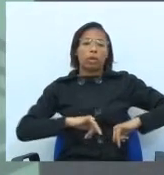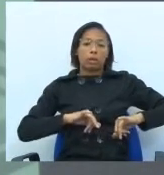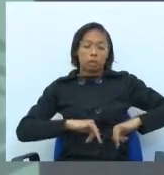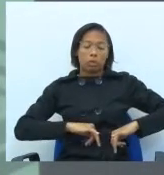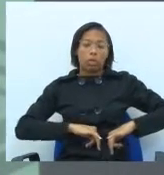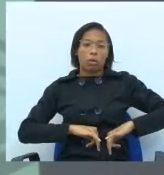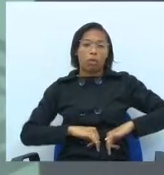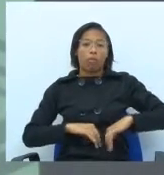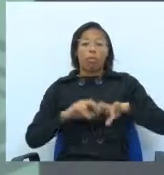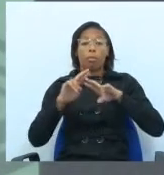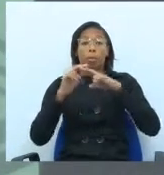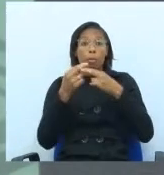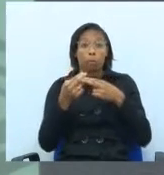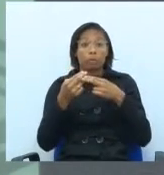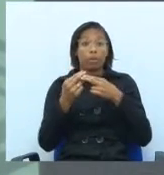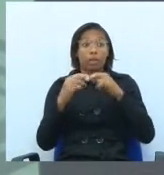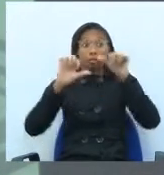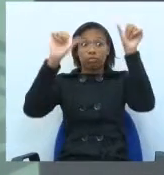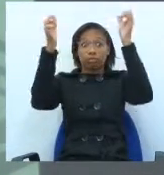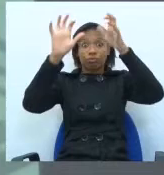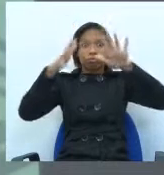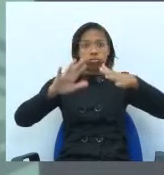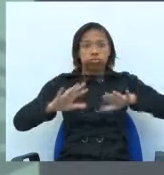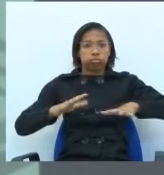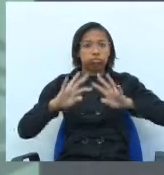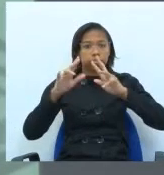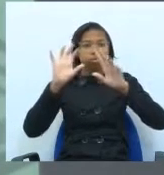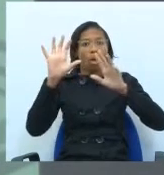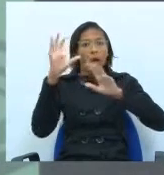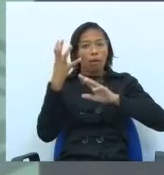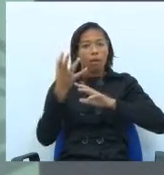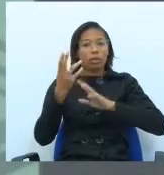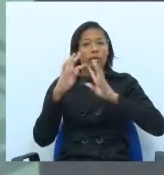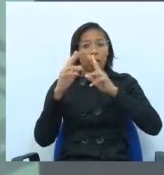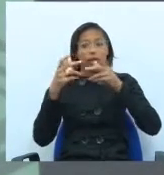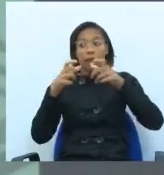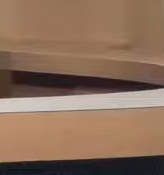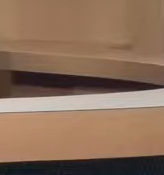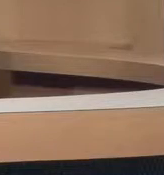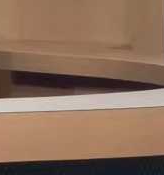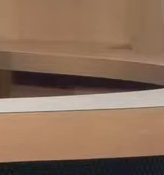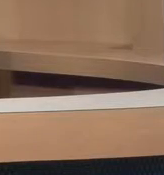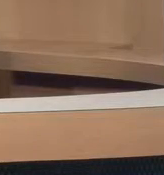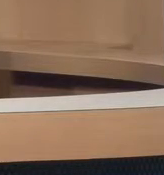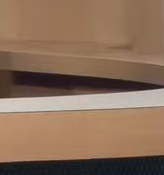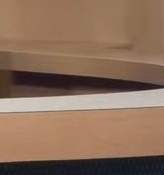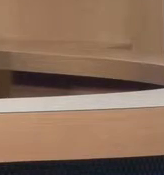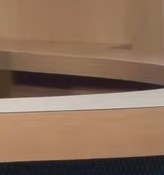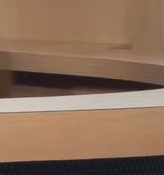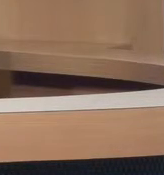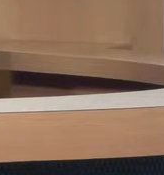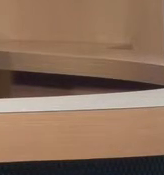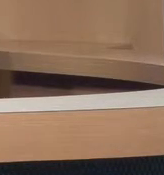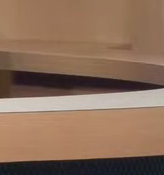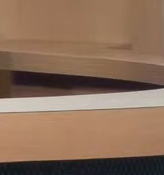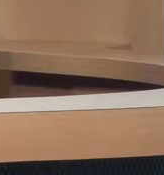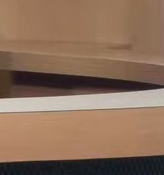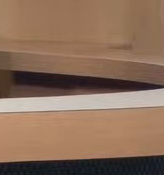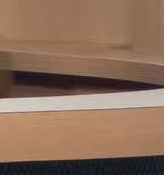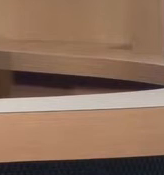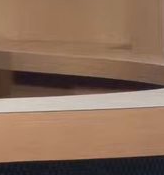ao tamanho da crise nas finanças, ela é menor do que a média nacional. Entre as despesas, o